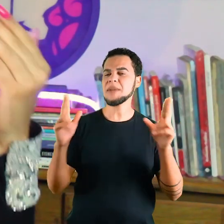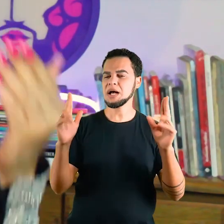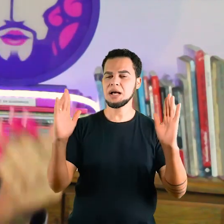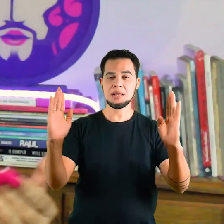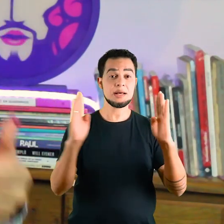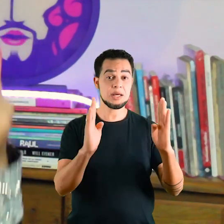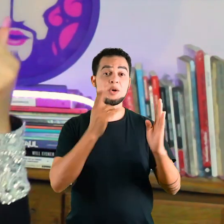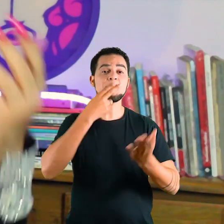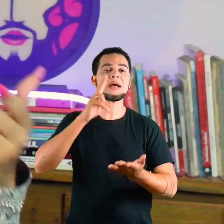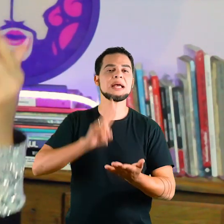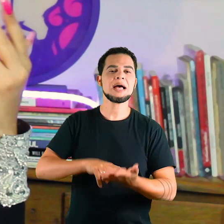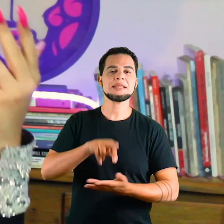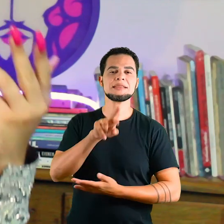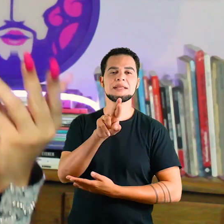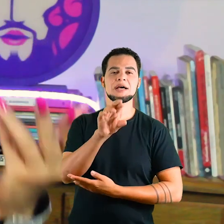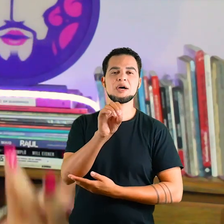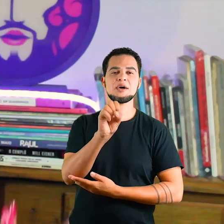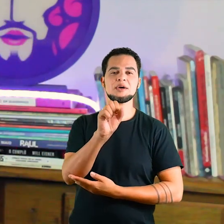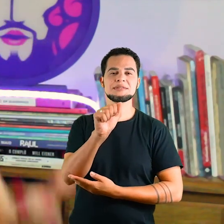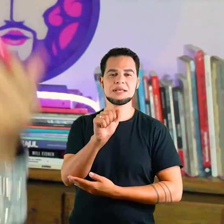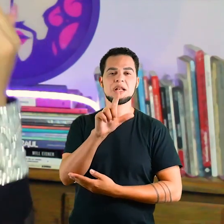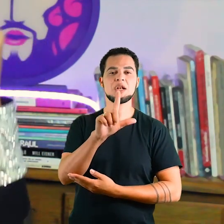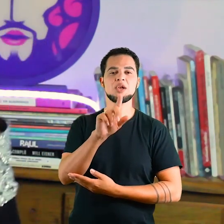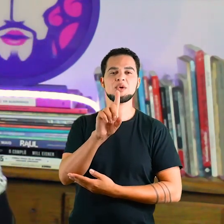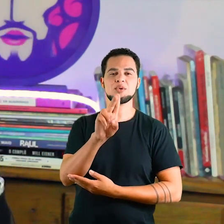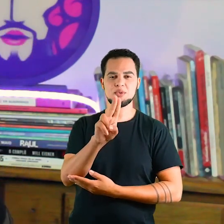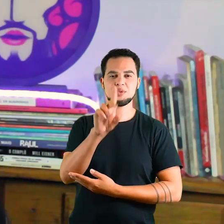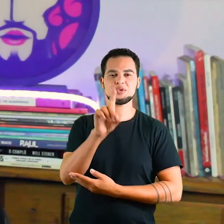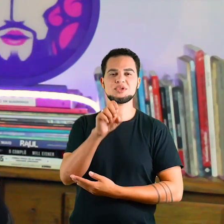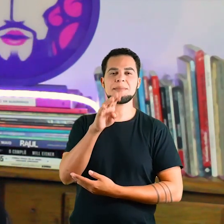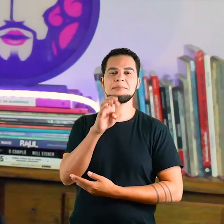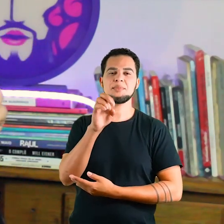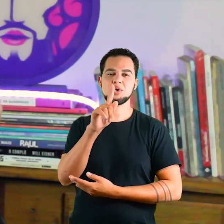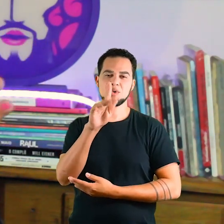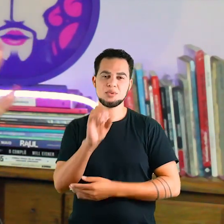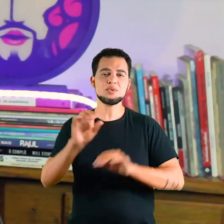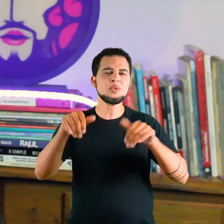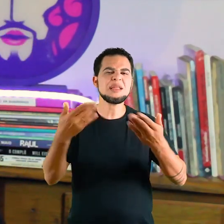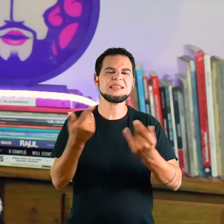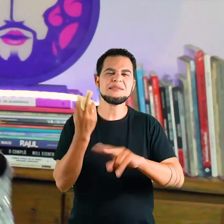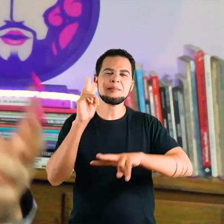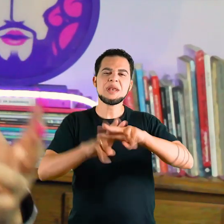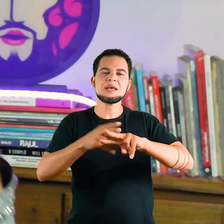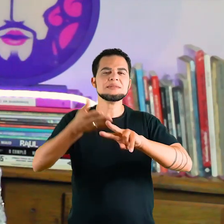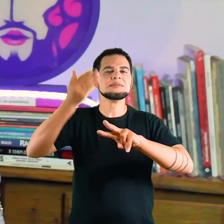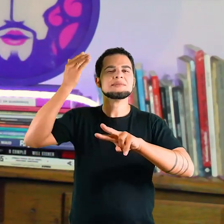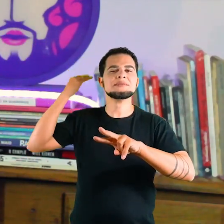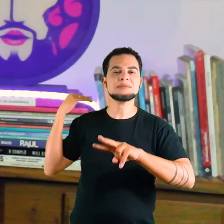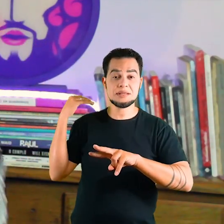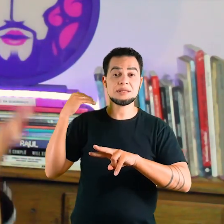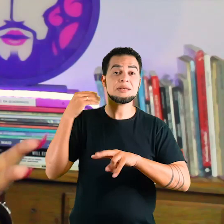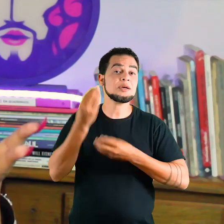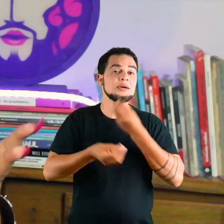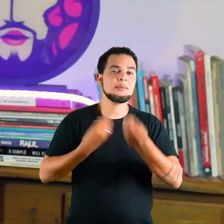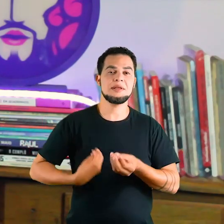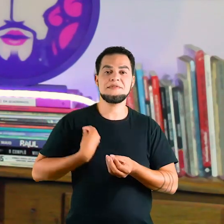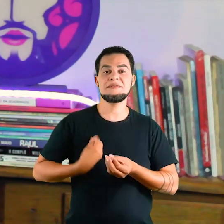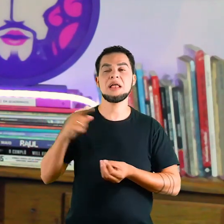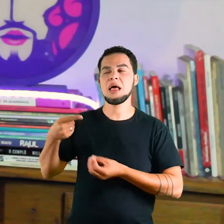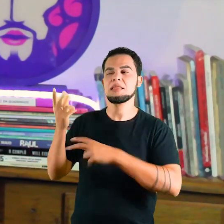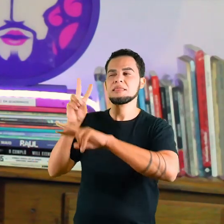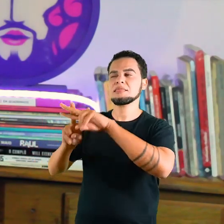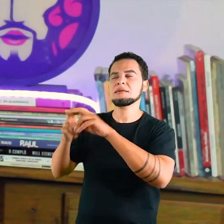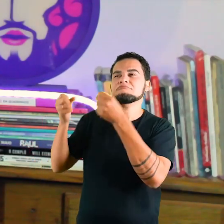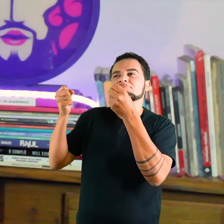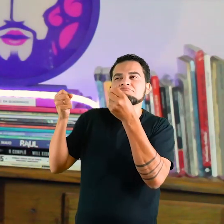trecho de uma carta da Rosa Luxemburgo quando ela estava presa, relatando o que ela via lá da sua cela. Rosa,